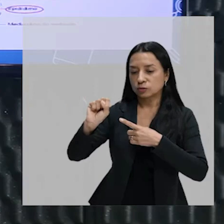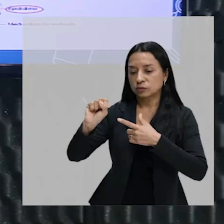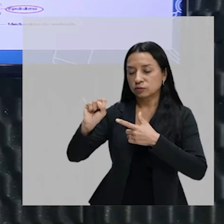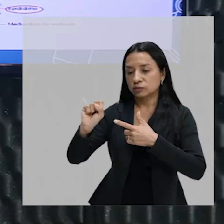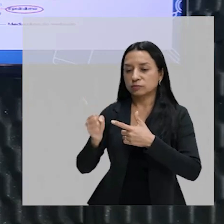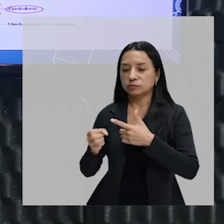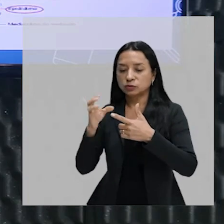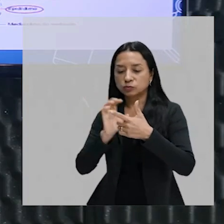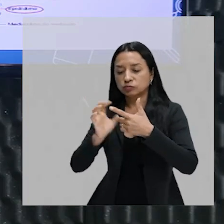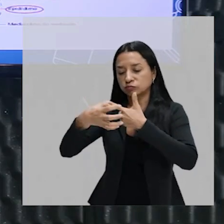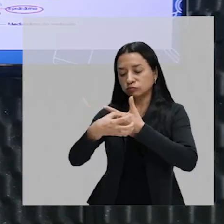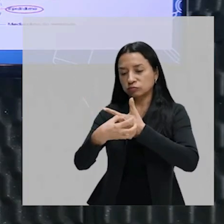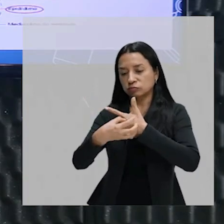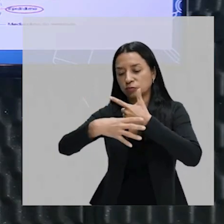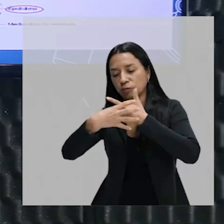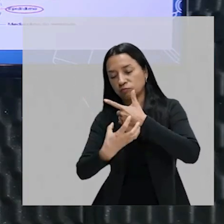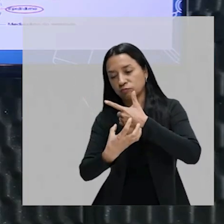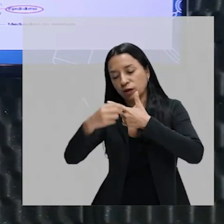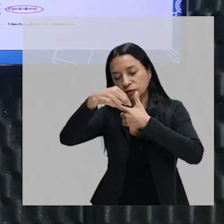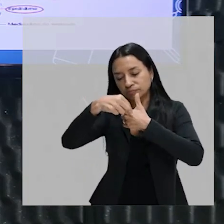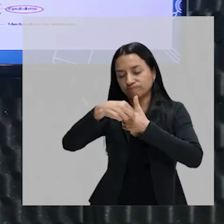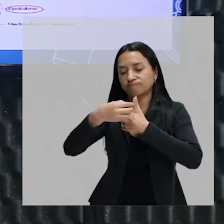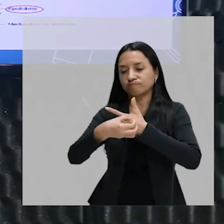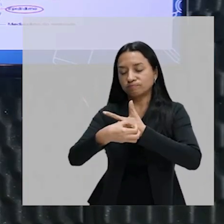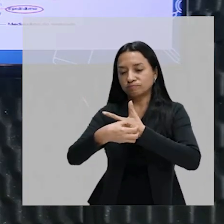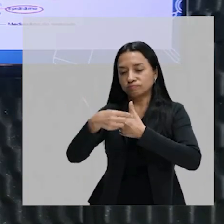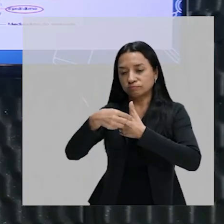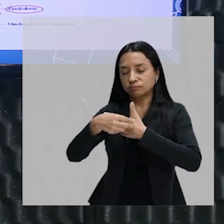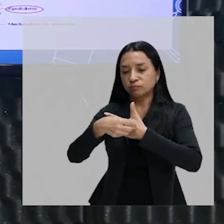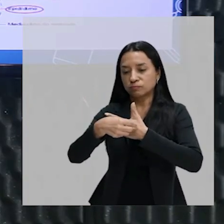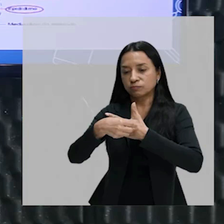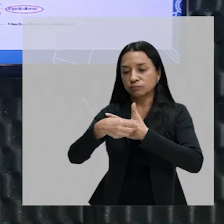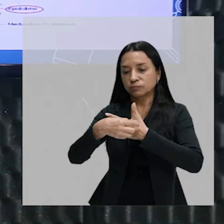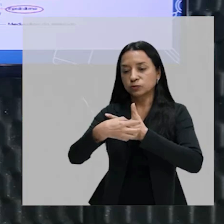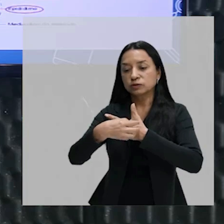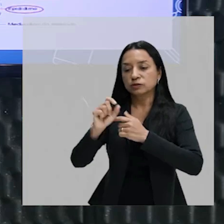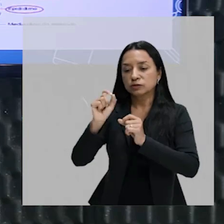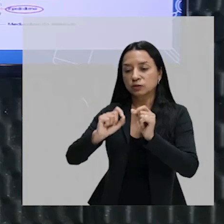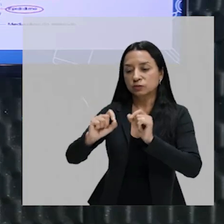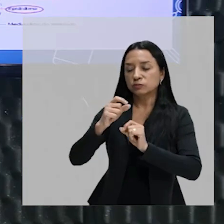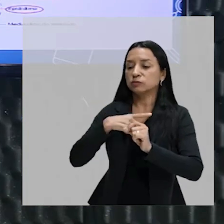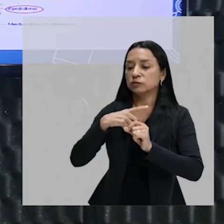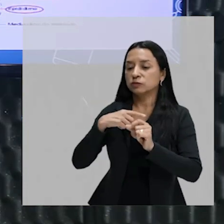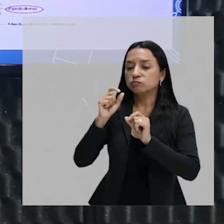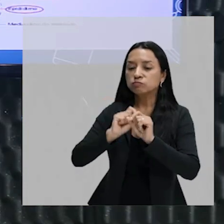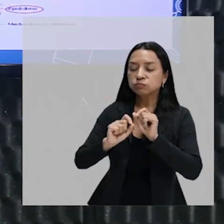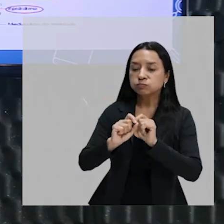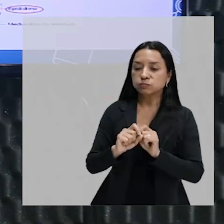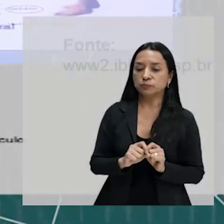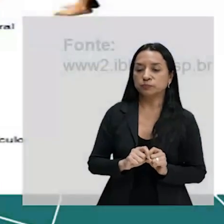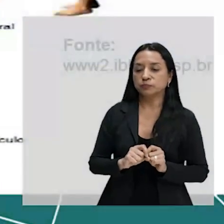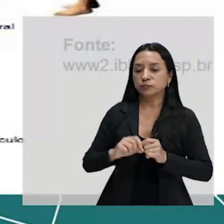de um saco chamado de saco escrotal fica dentro do saco escrotal esse testículo aqui pessoal ele tem